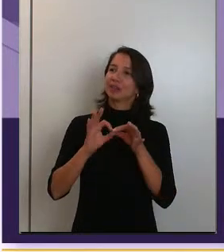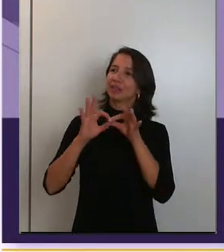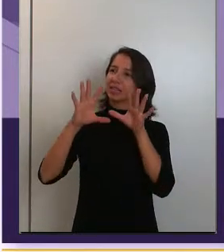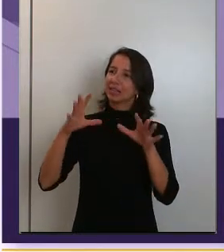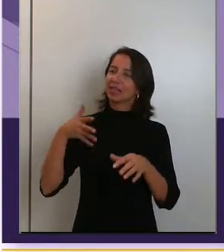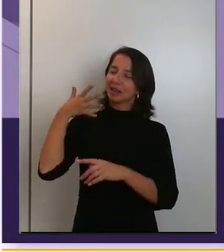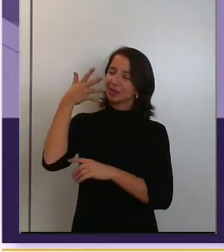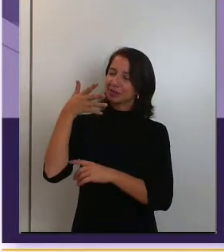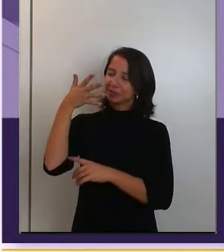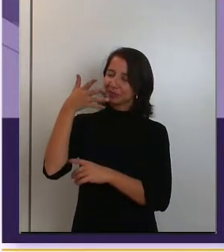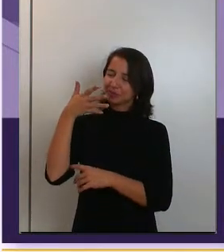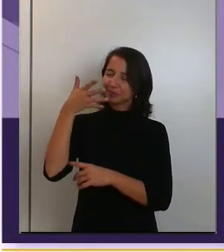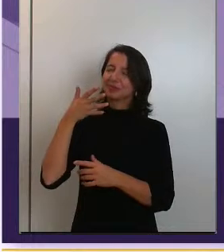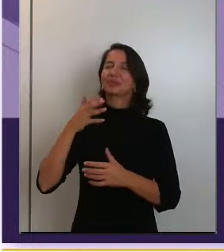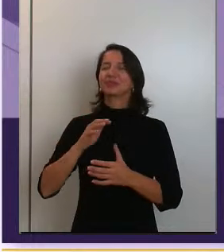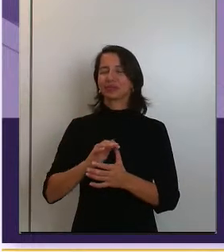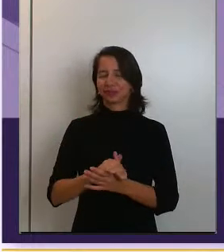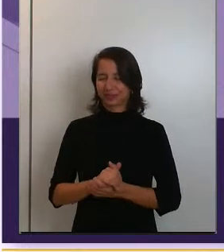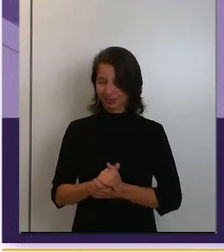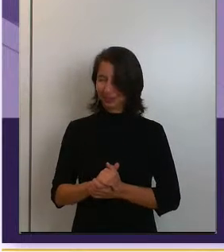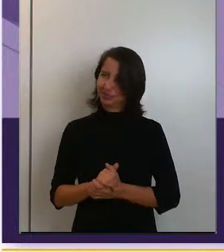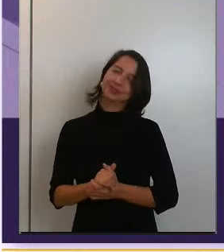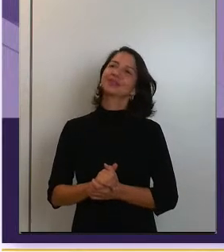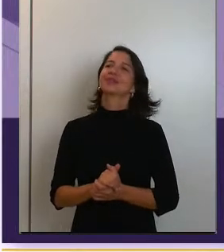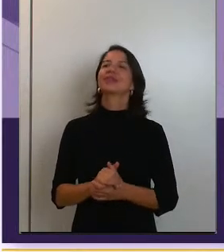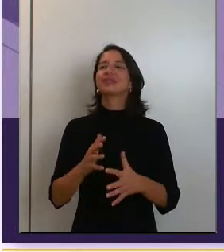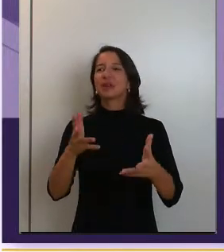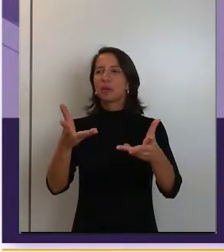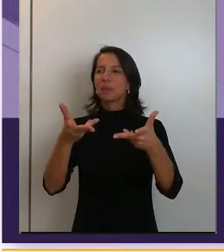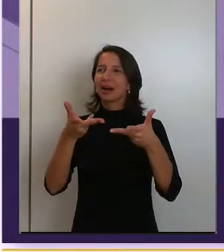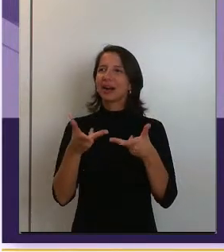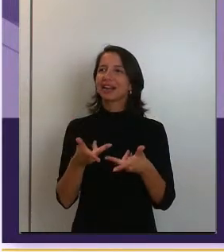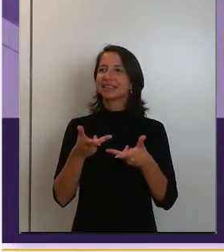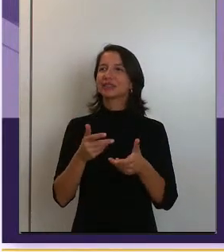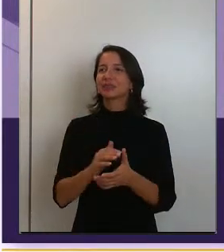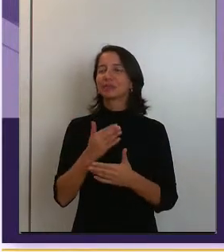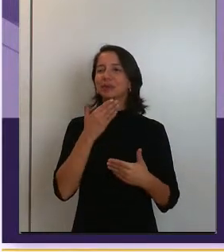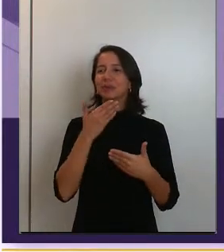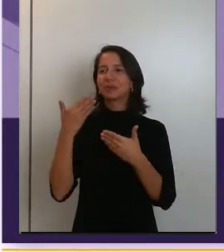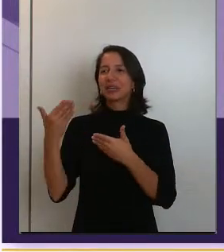conduzir os trabalhos, fazer sua, com certeza, brilhante palestra. Obrigado.